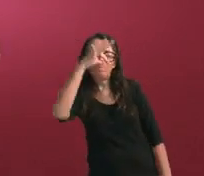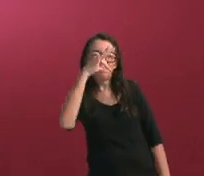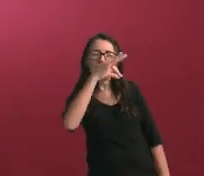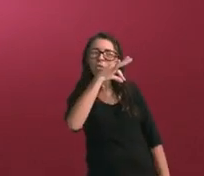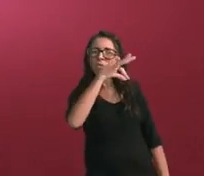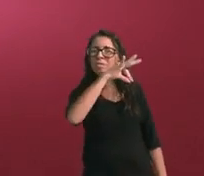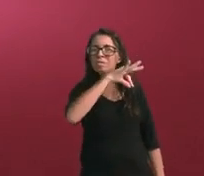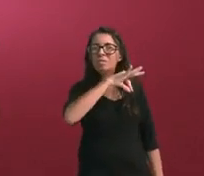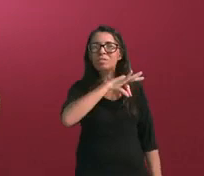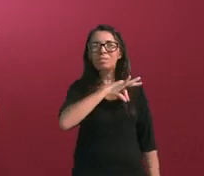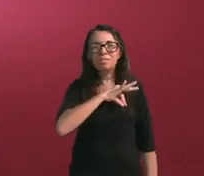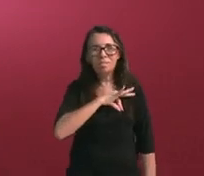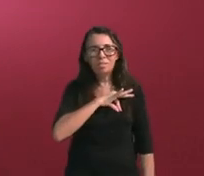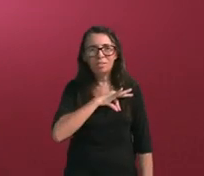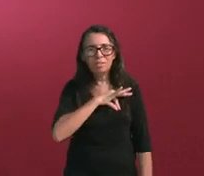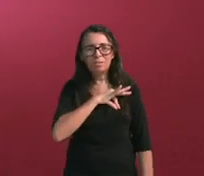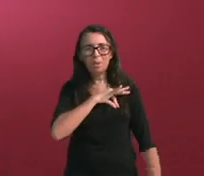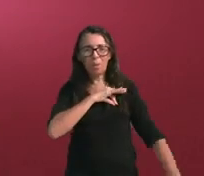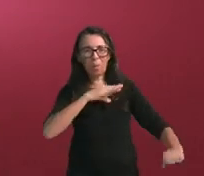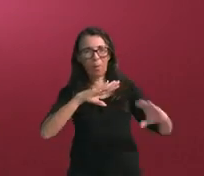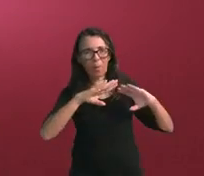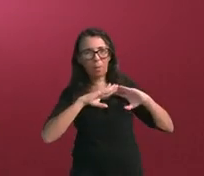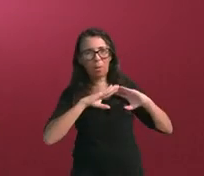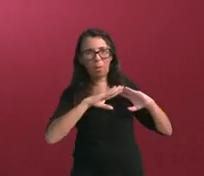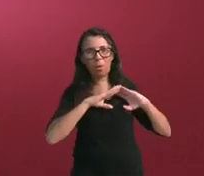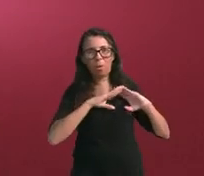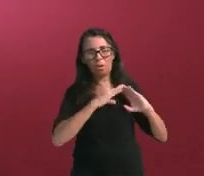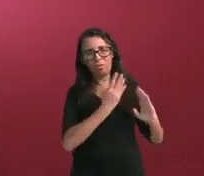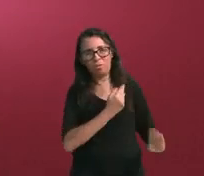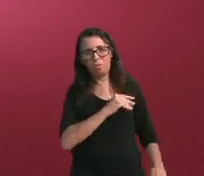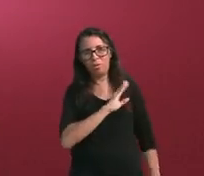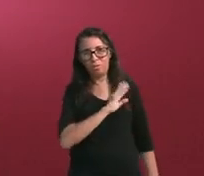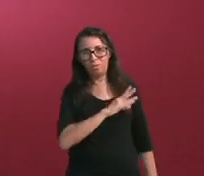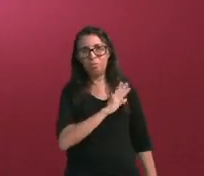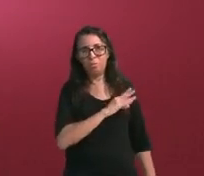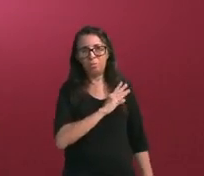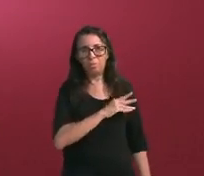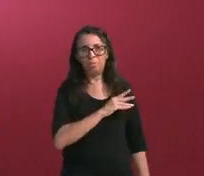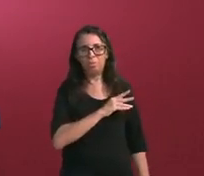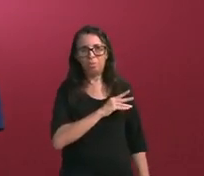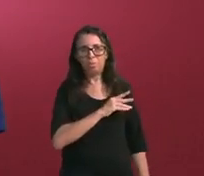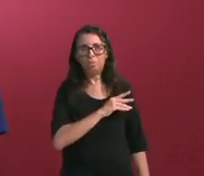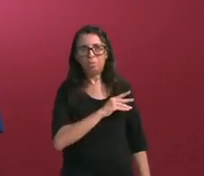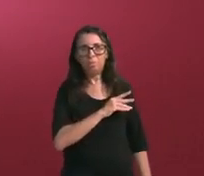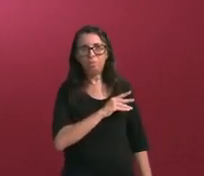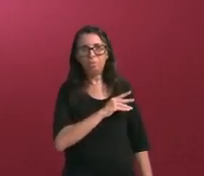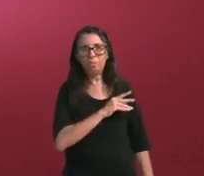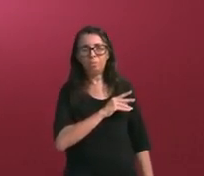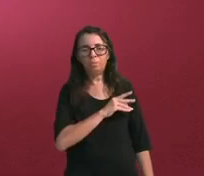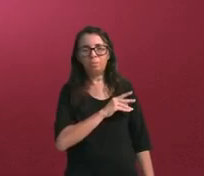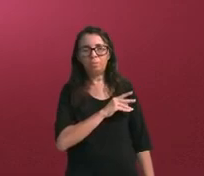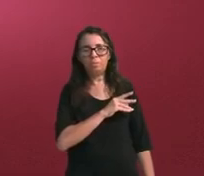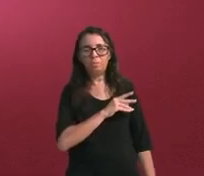as evidências do agir de Deus por nosso intermédio, e esse contágio